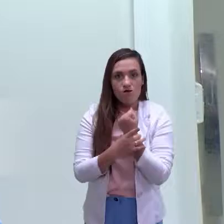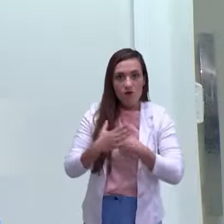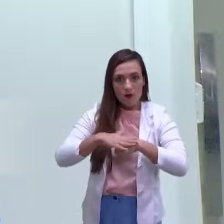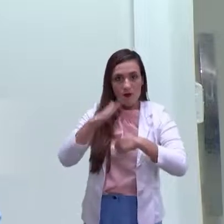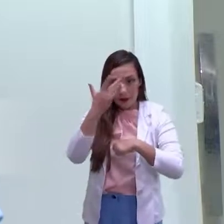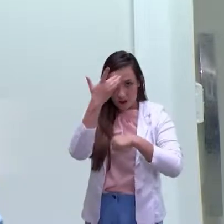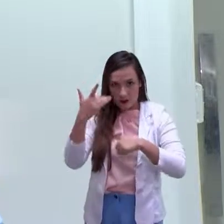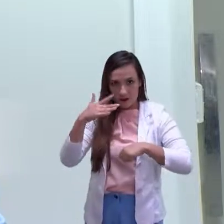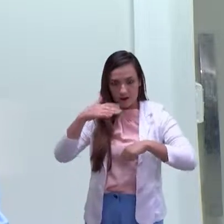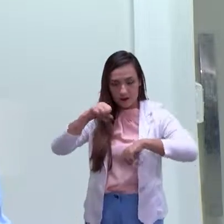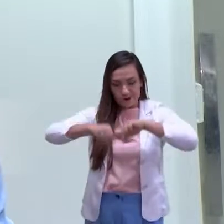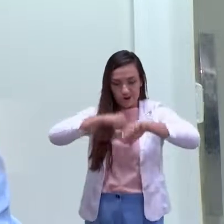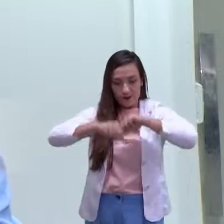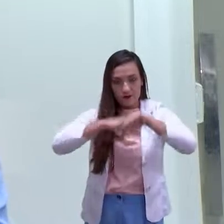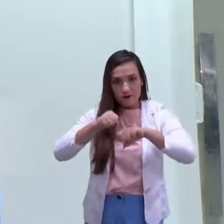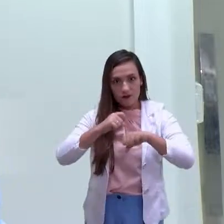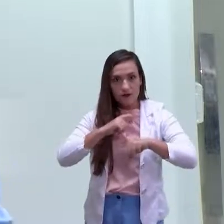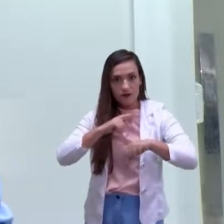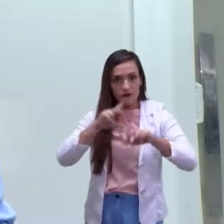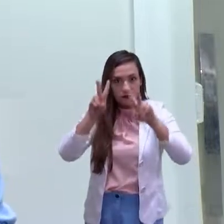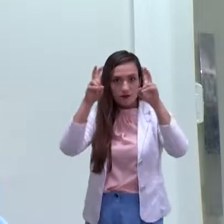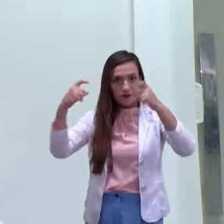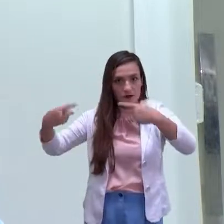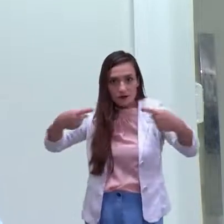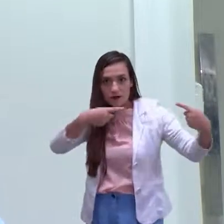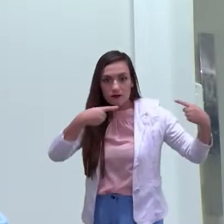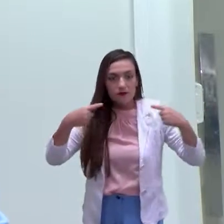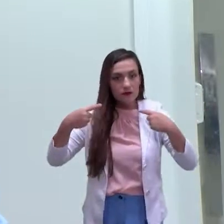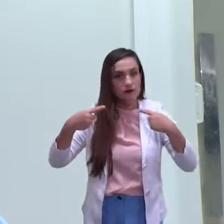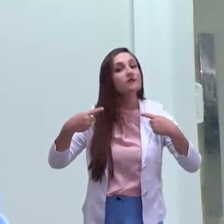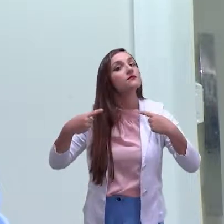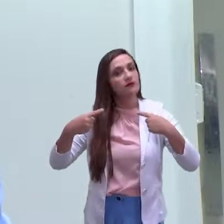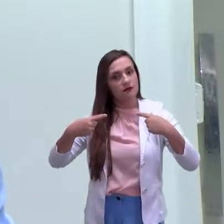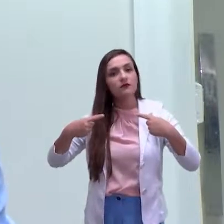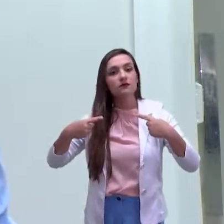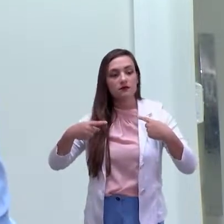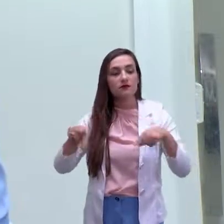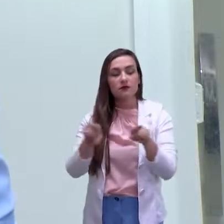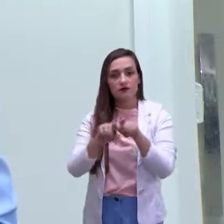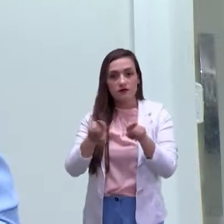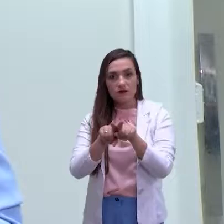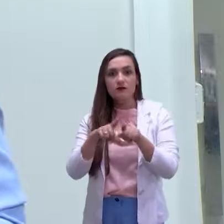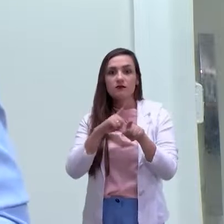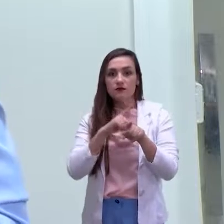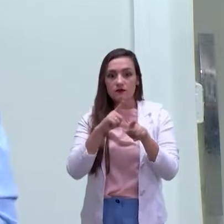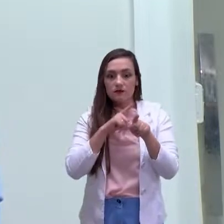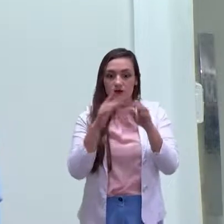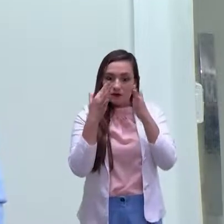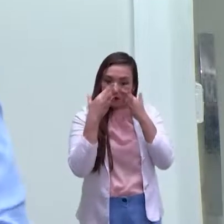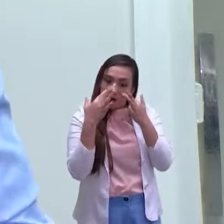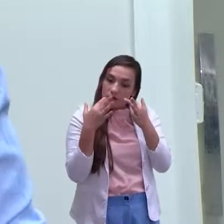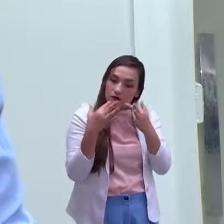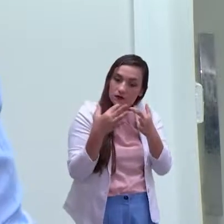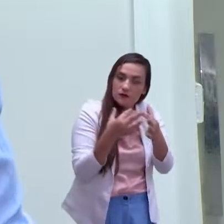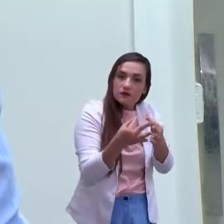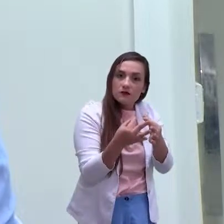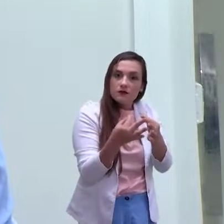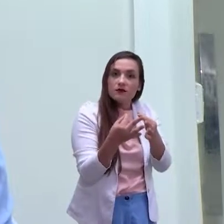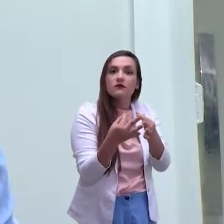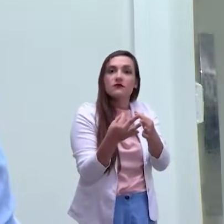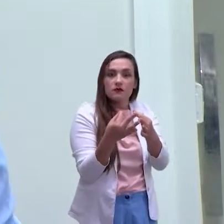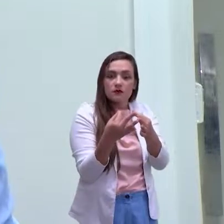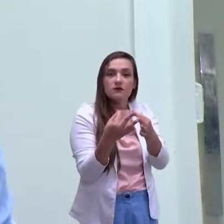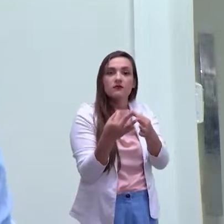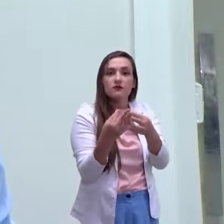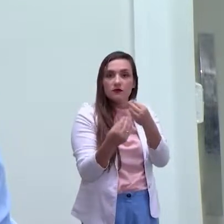ciclista, trazer mais discussões, debates e poder ter um foco na ampliação